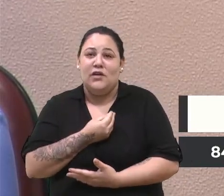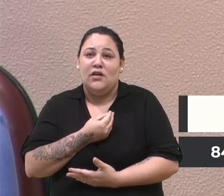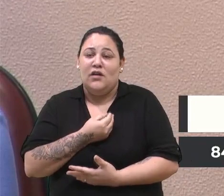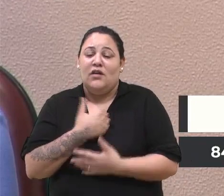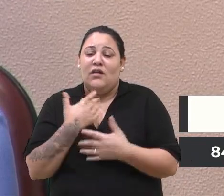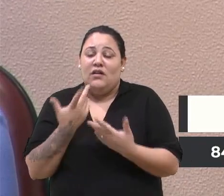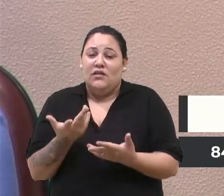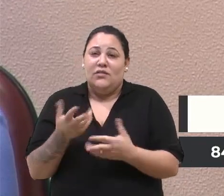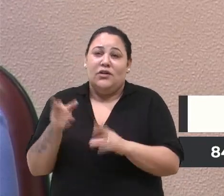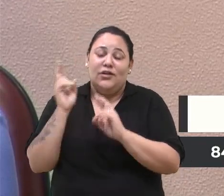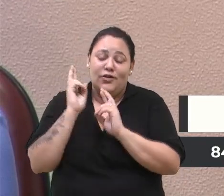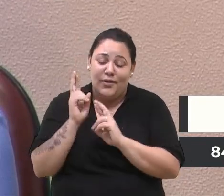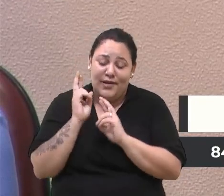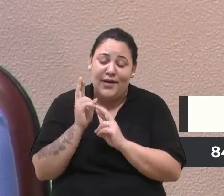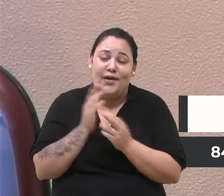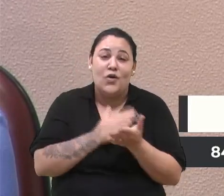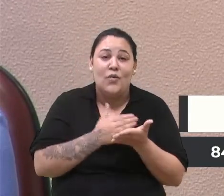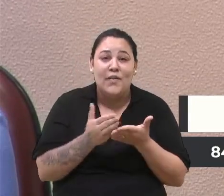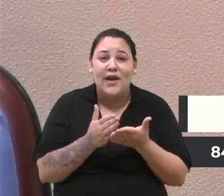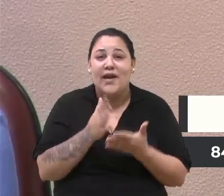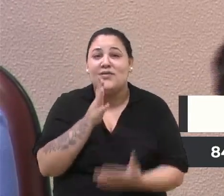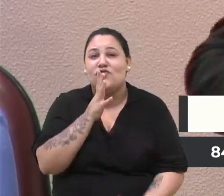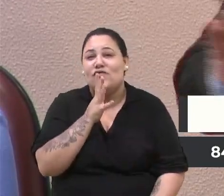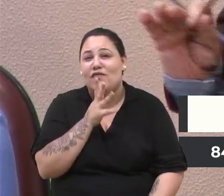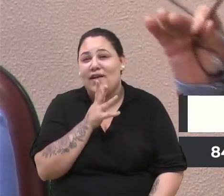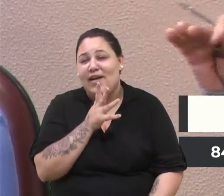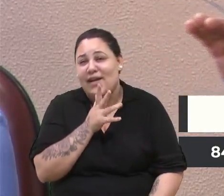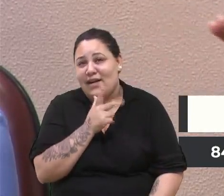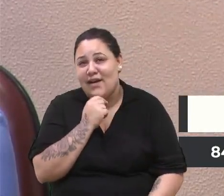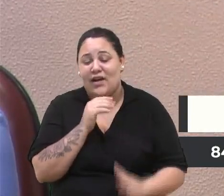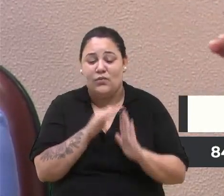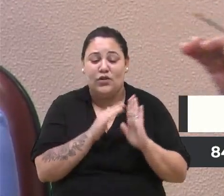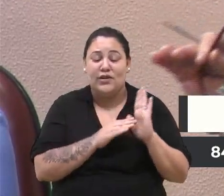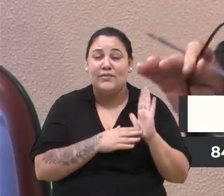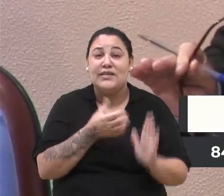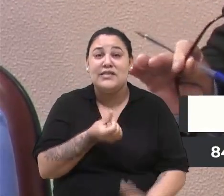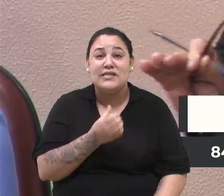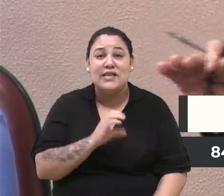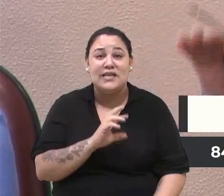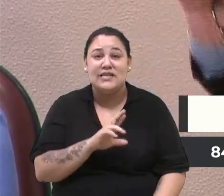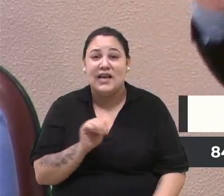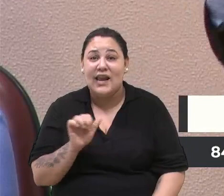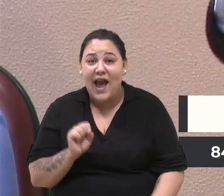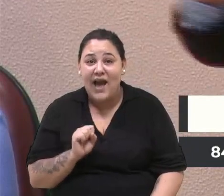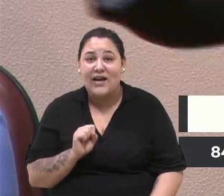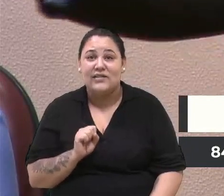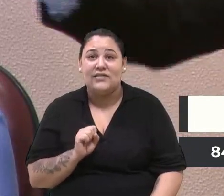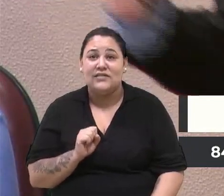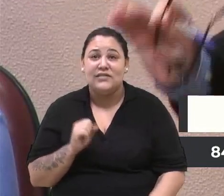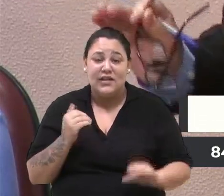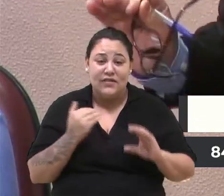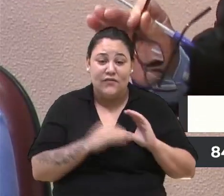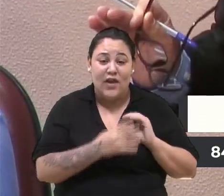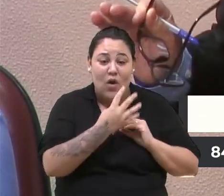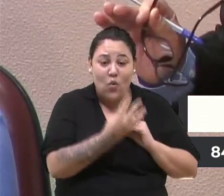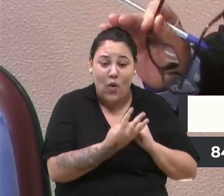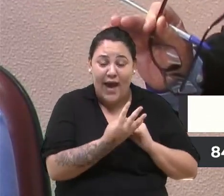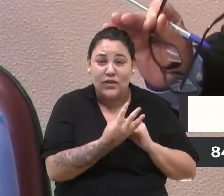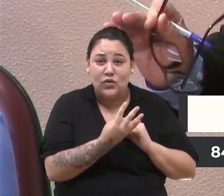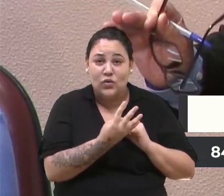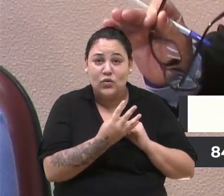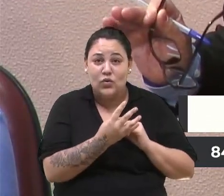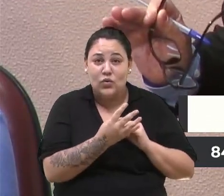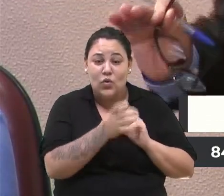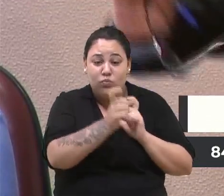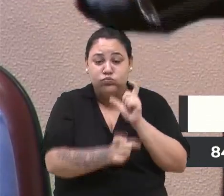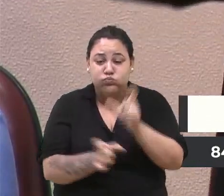comece devagarinho o programa piloto, tem 6 CRAS. Destina 4 idosos para cada CRAS.